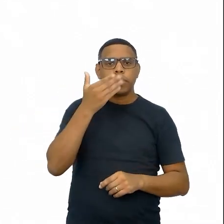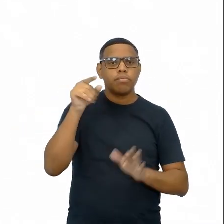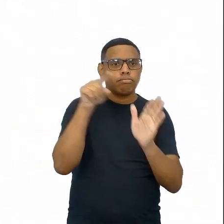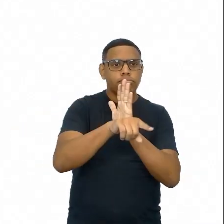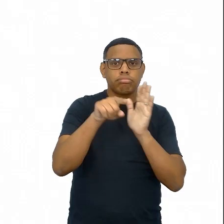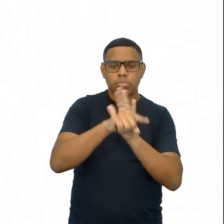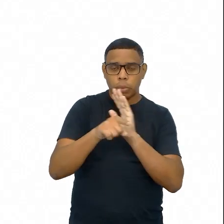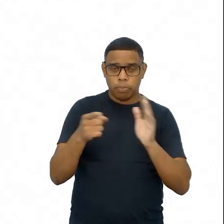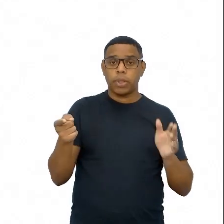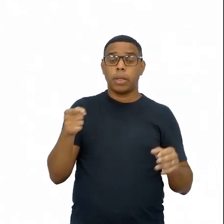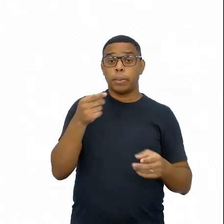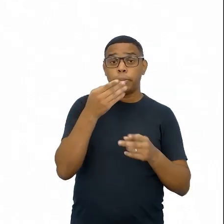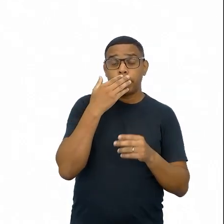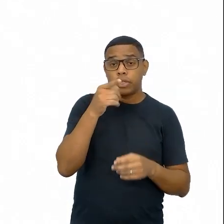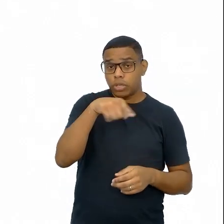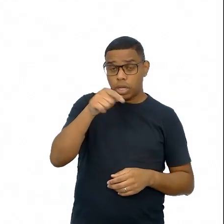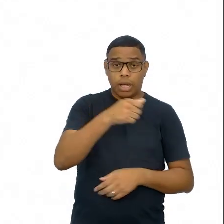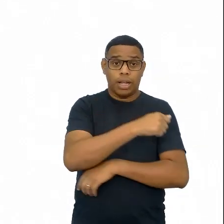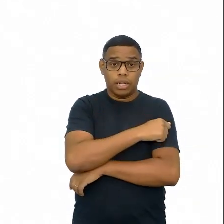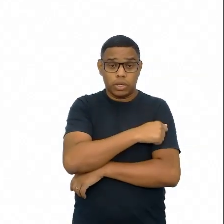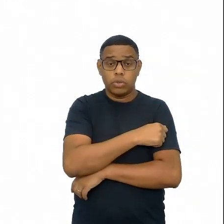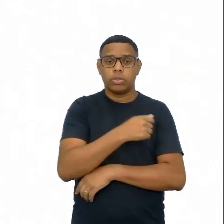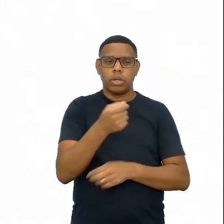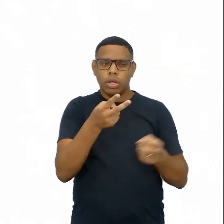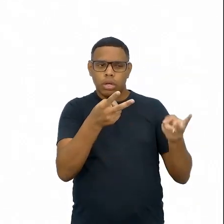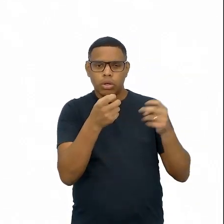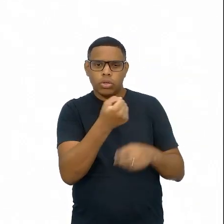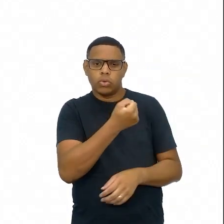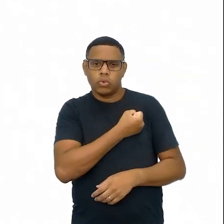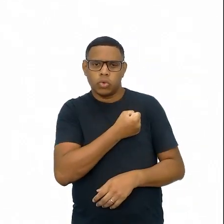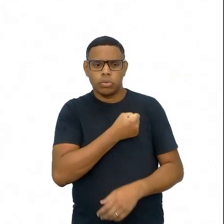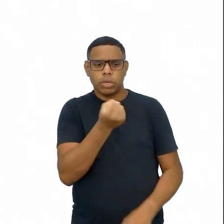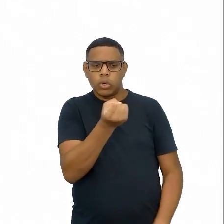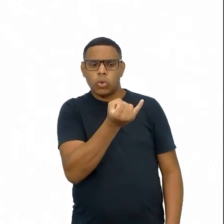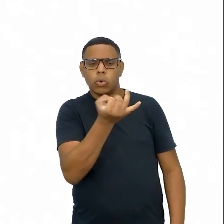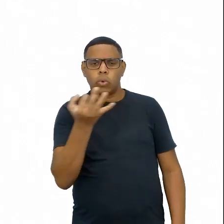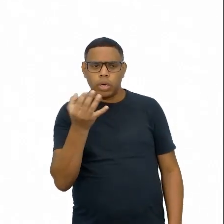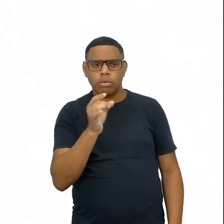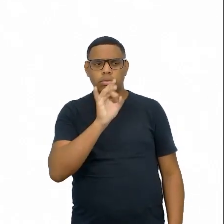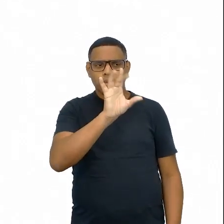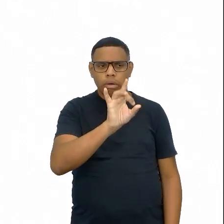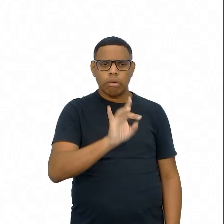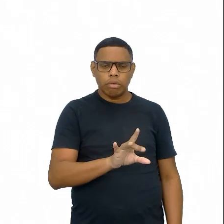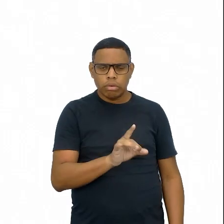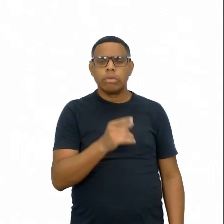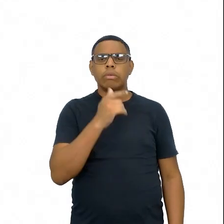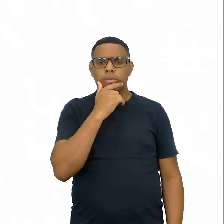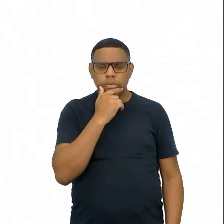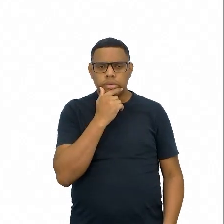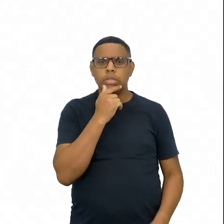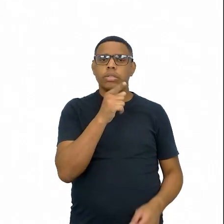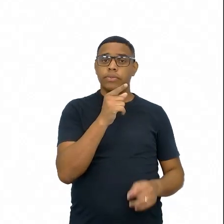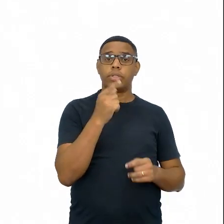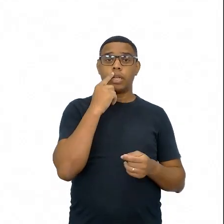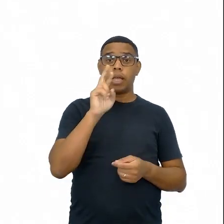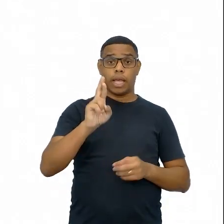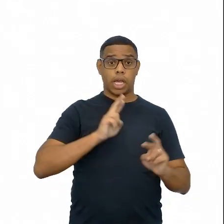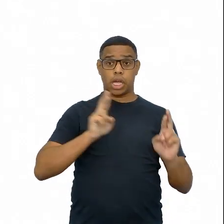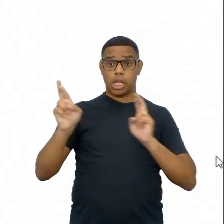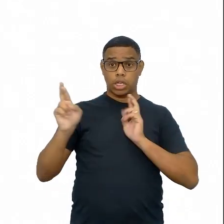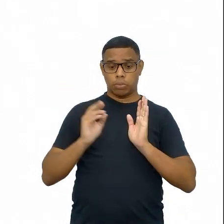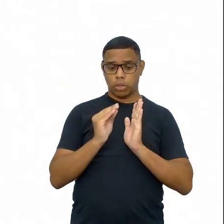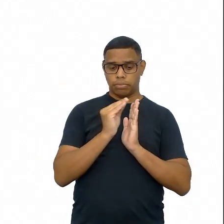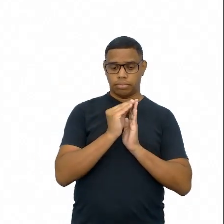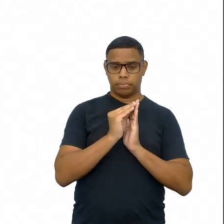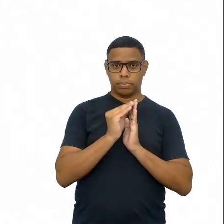estudantes que observem os números que representam as quantidades de cada coleção e vão registrando as respostas. Então, aqui